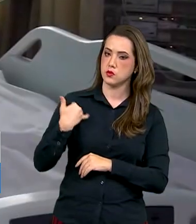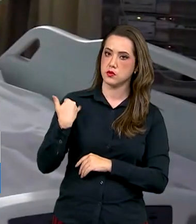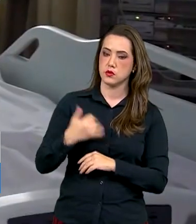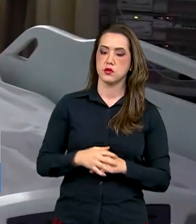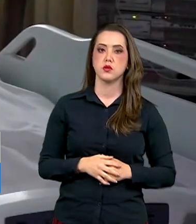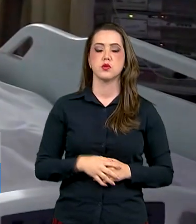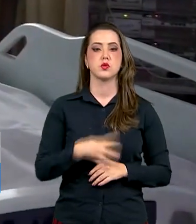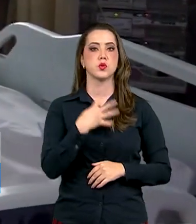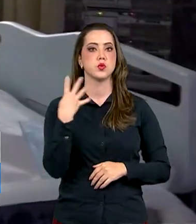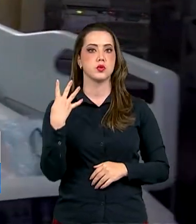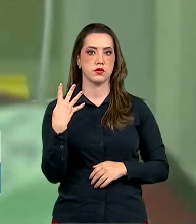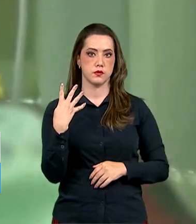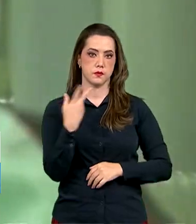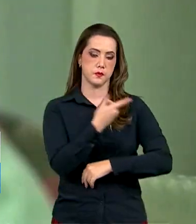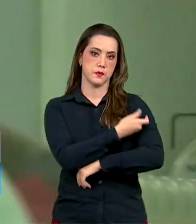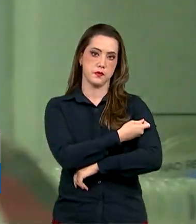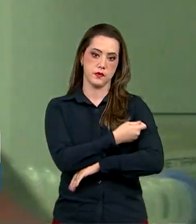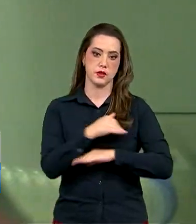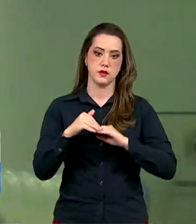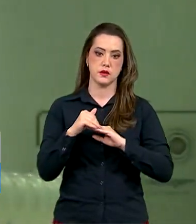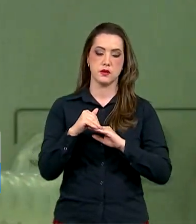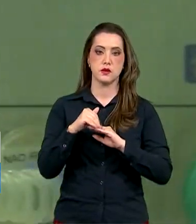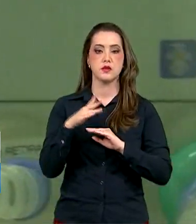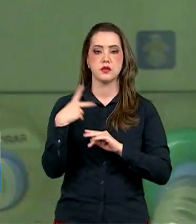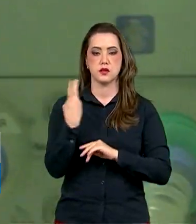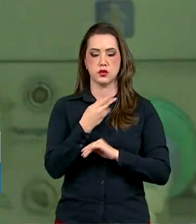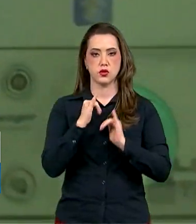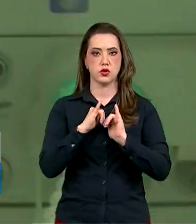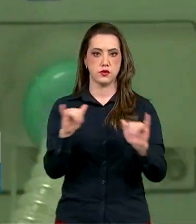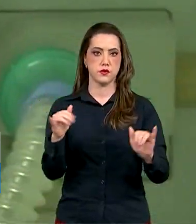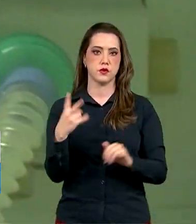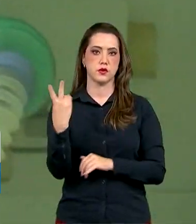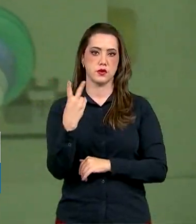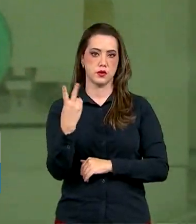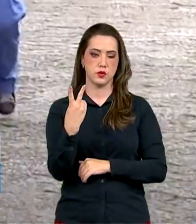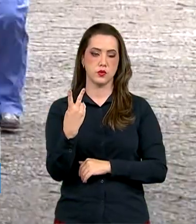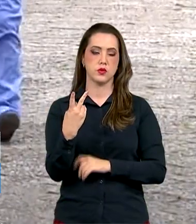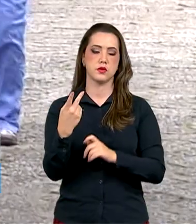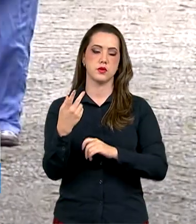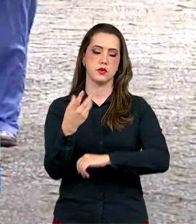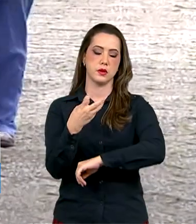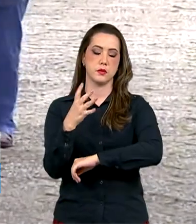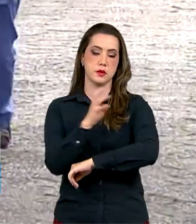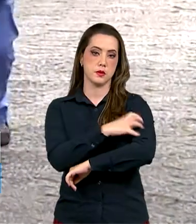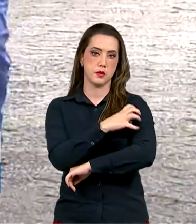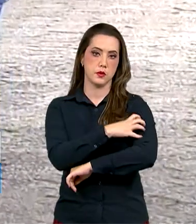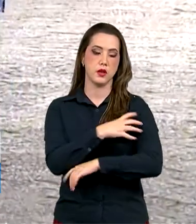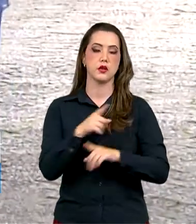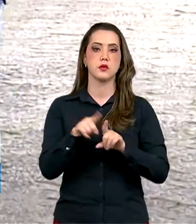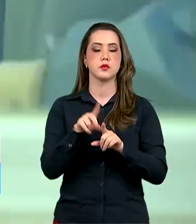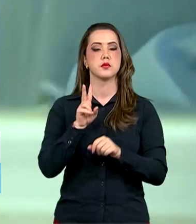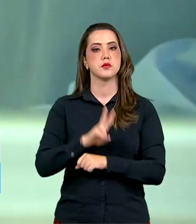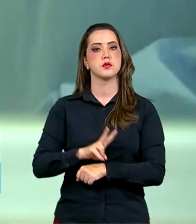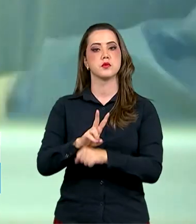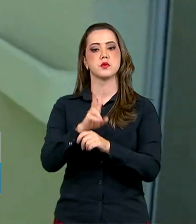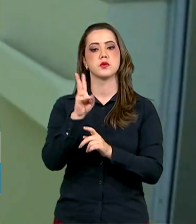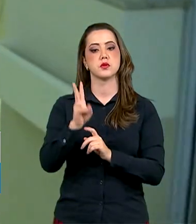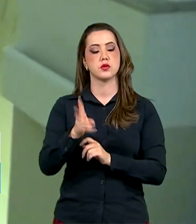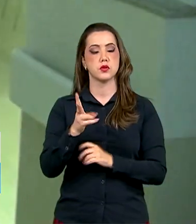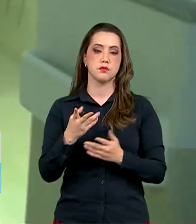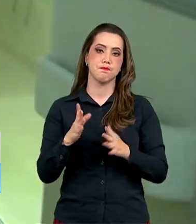idade, 4 doses para aqueles que já recomendamos o segundo reforço, a fim de deixarmos protegido, mesmo que